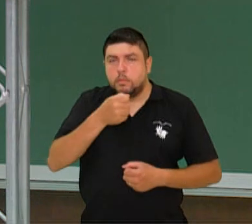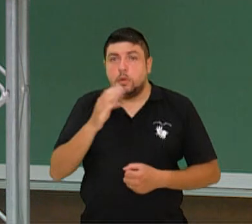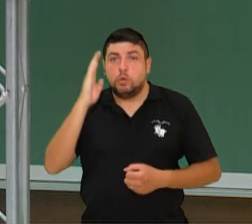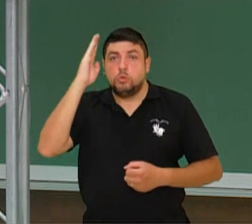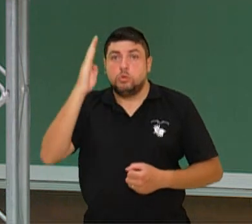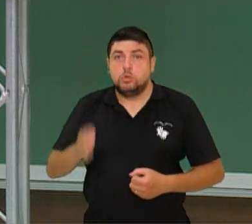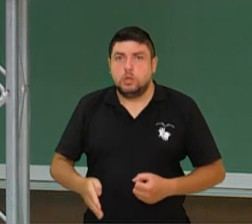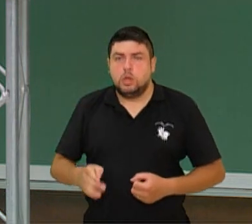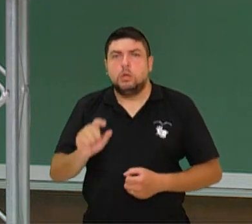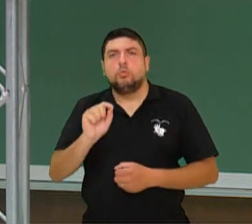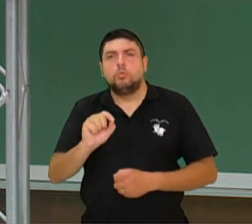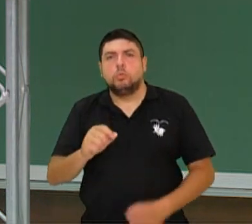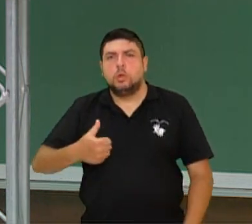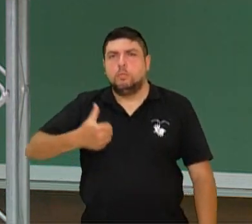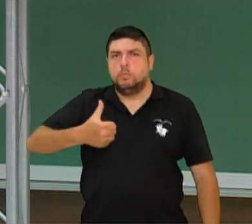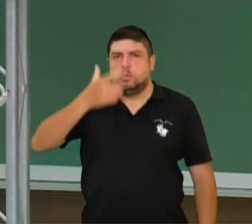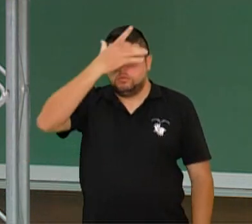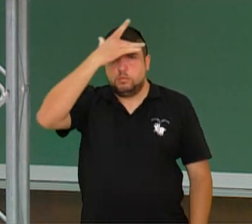Então, discurso direto ali.